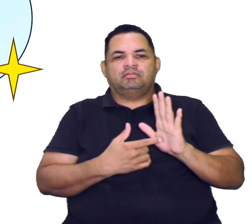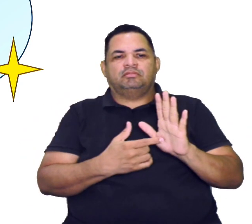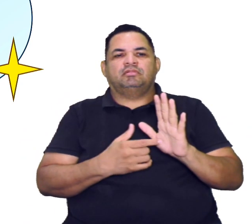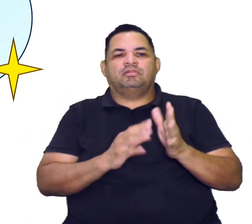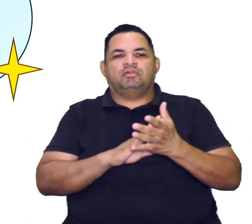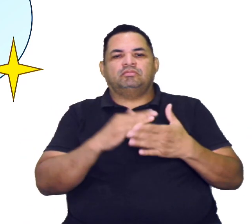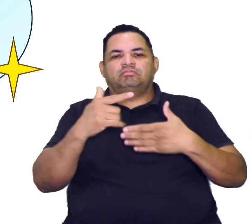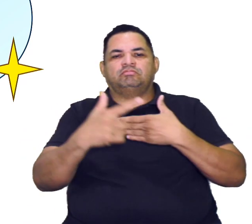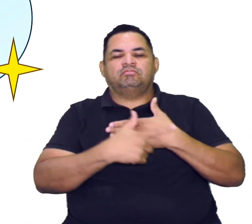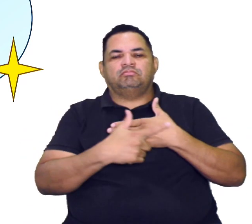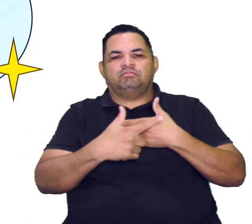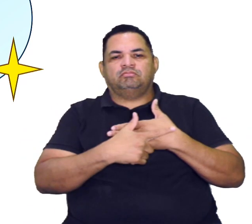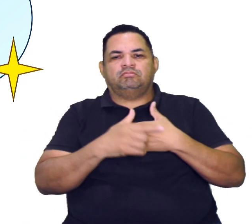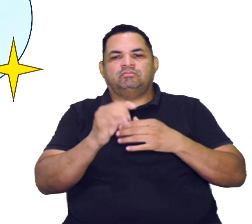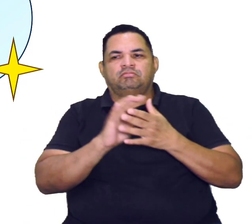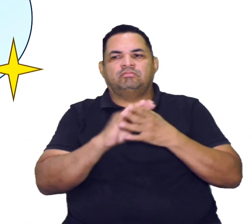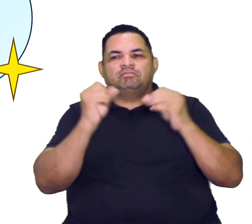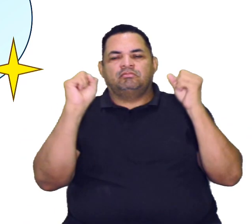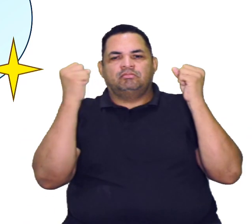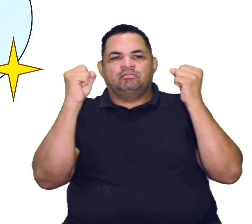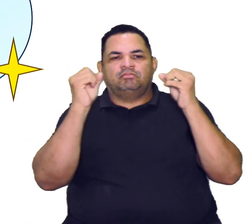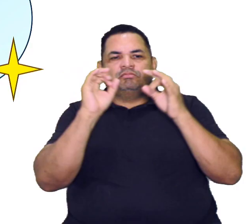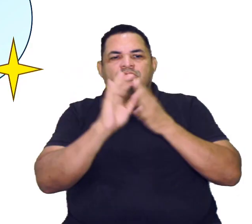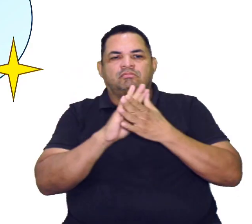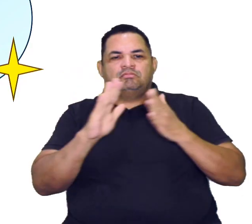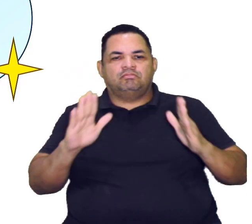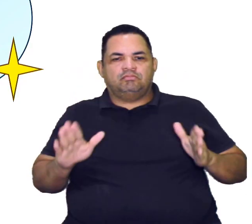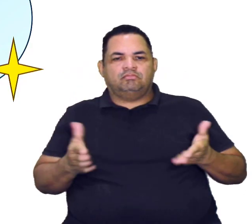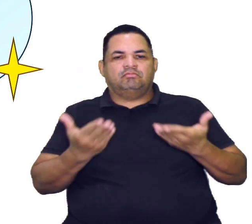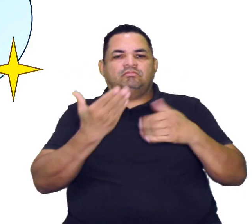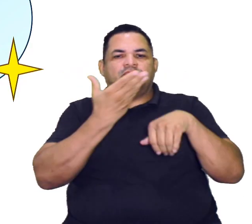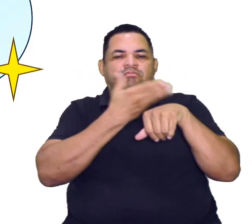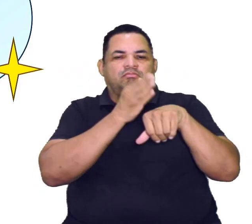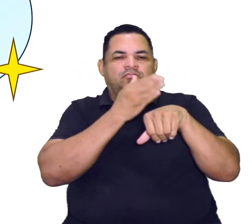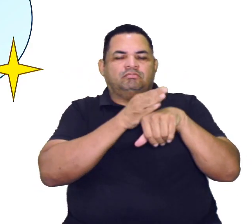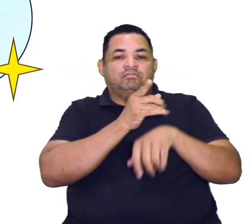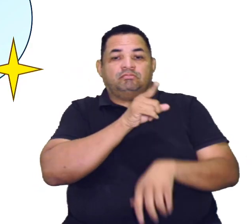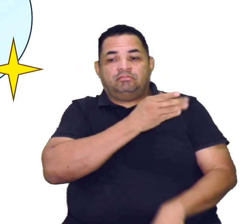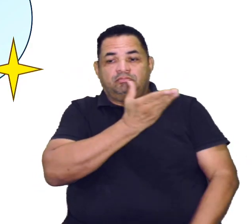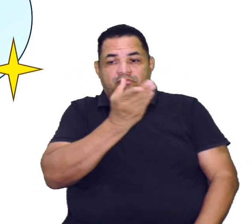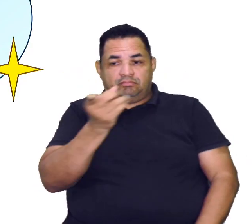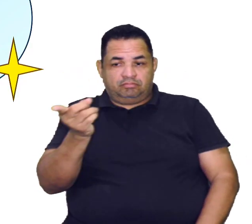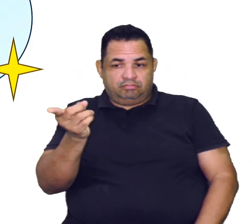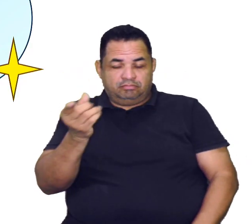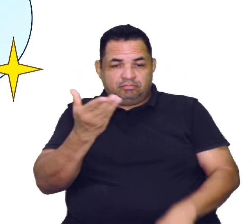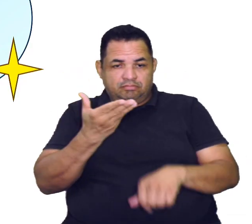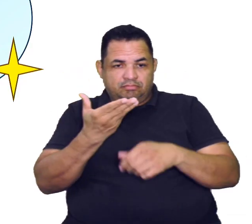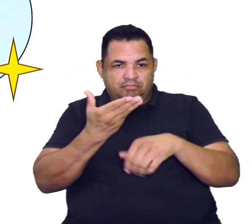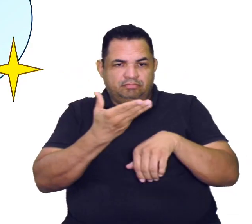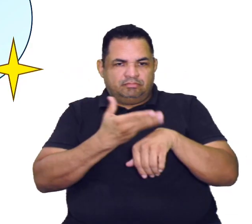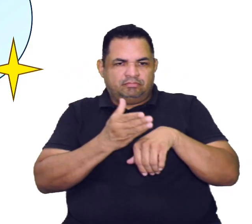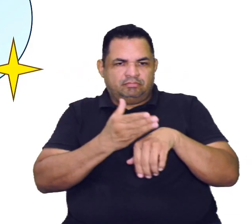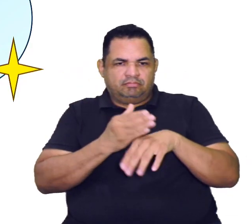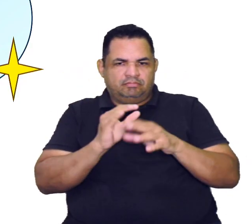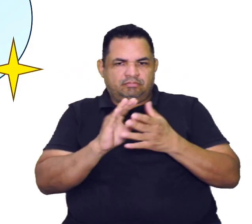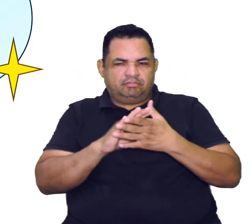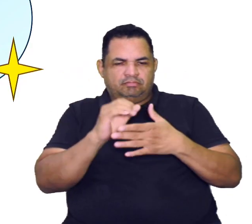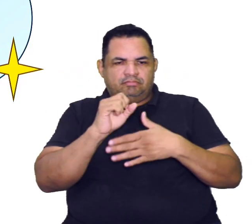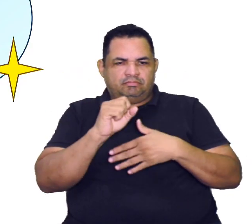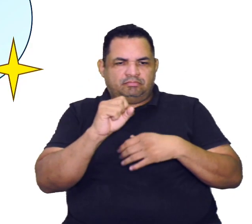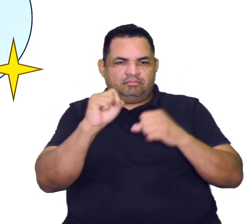que esse papel da educação física, caríssimo estudante, é de incentivar vocês à prática de